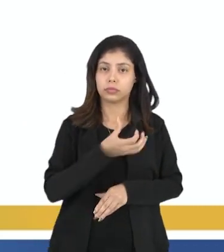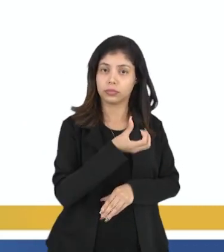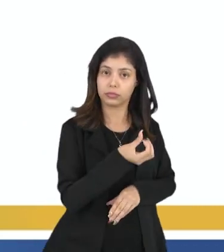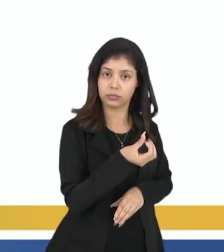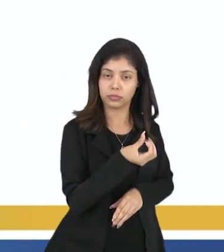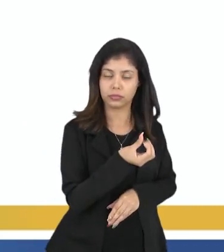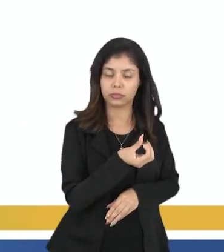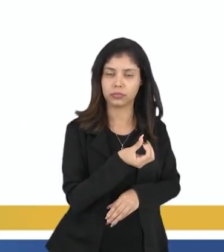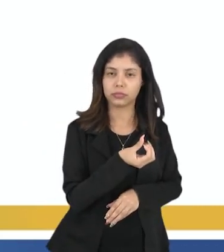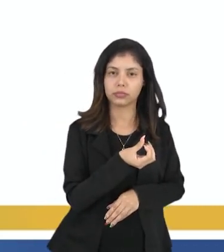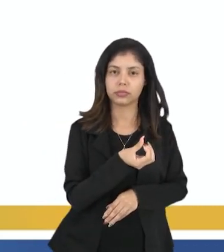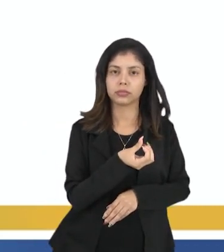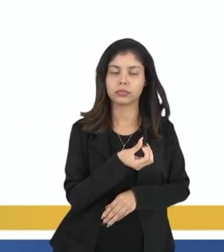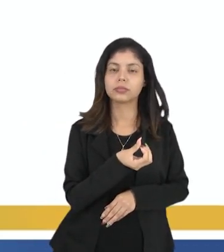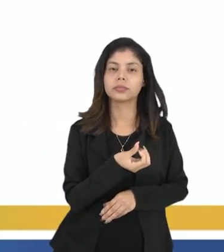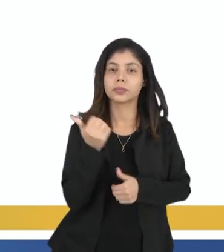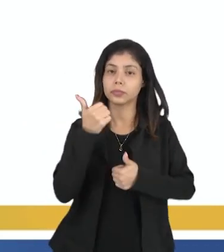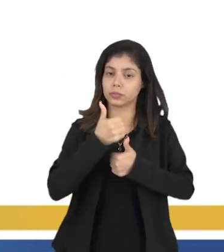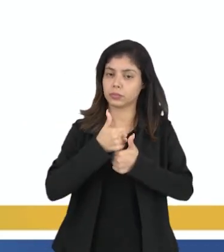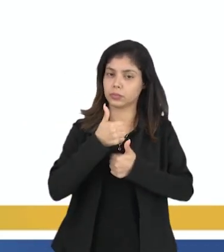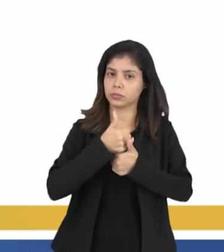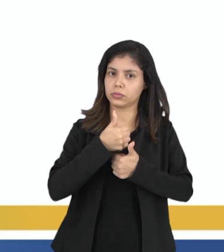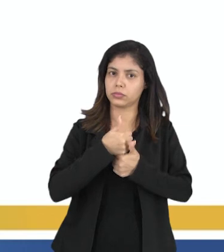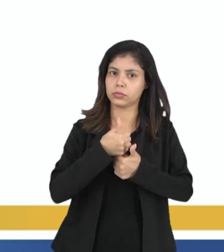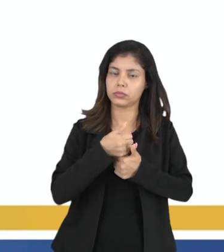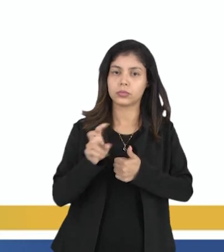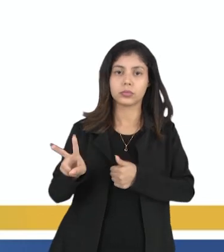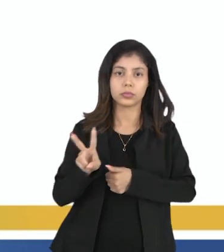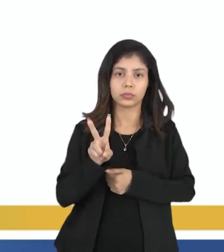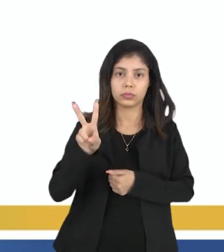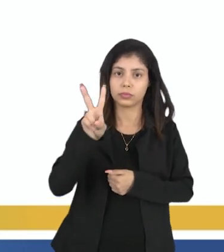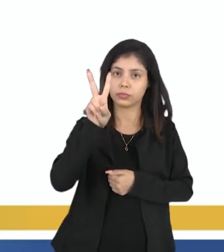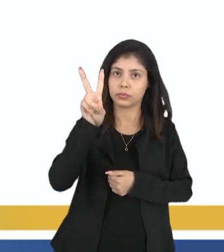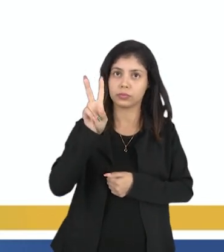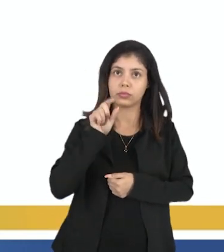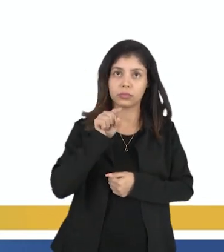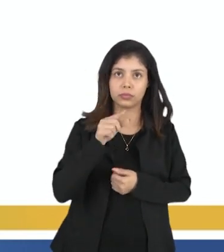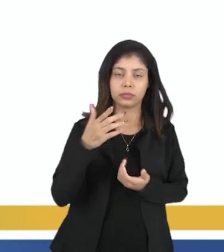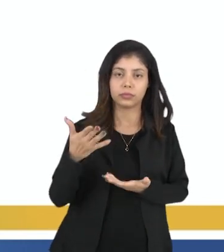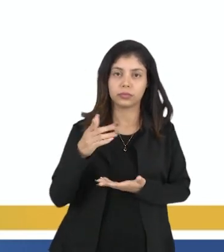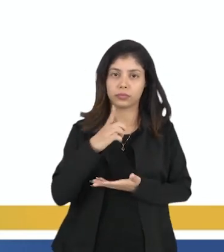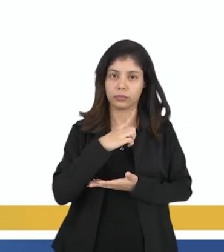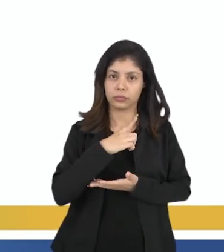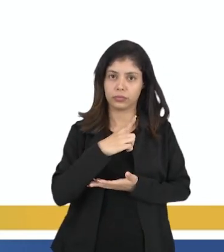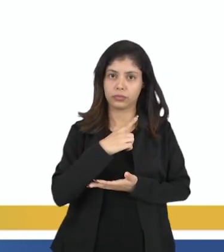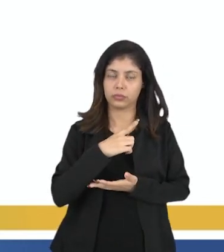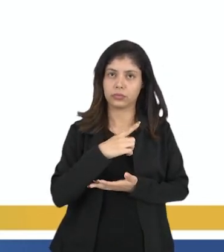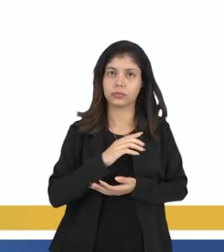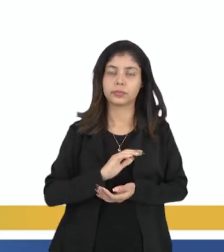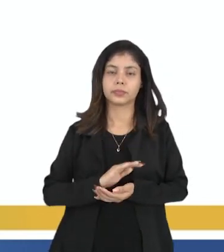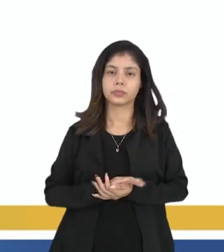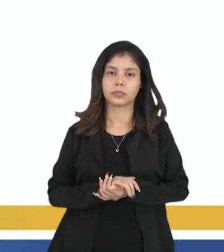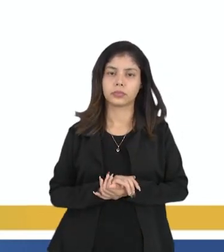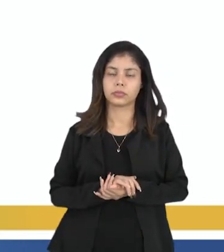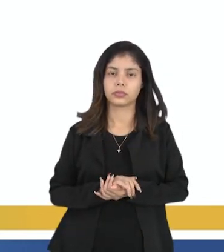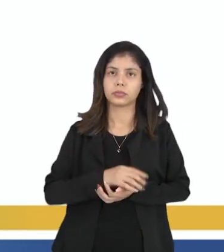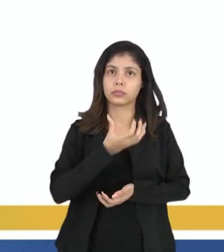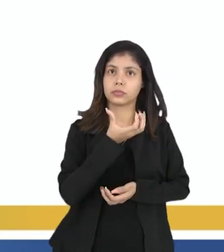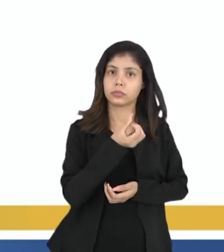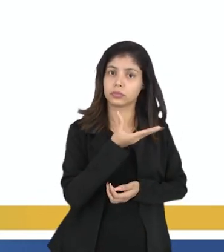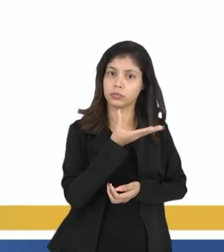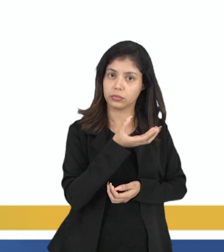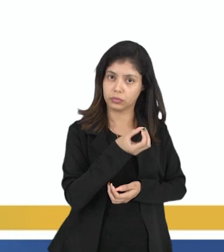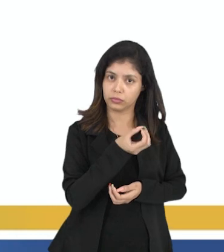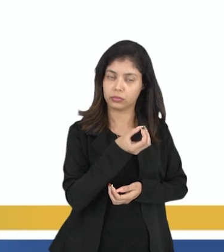aí é fazendo as substituições dos valores nessas sentenças nós vamos ficar com a seguinte situação